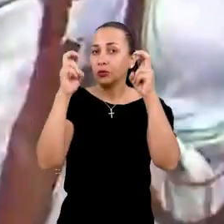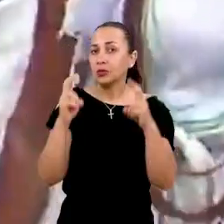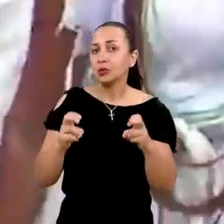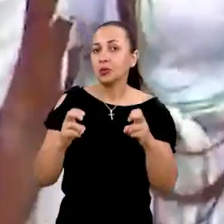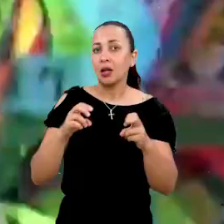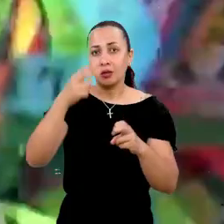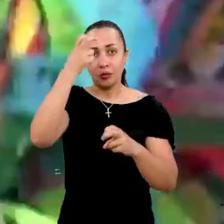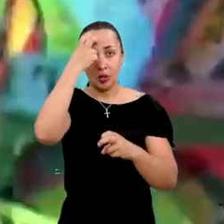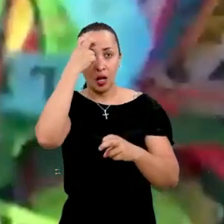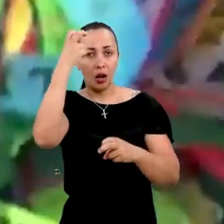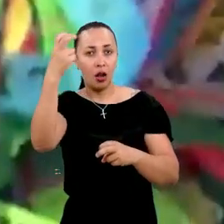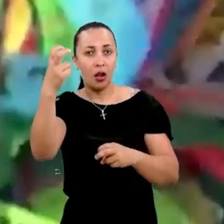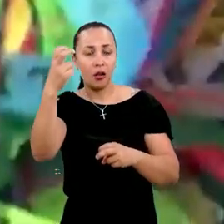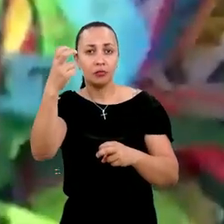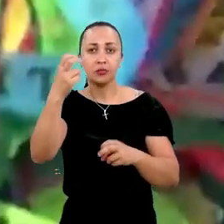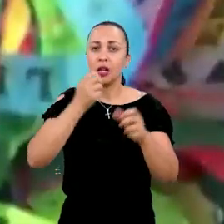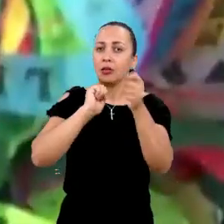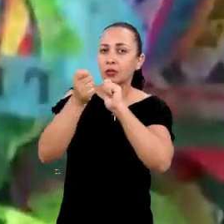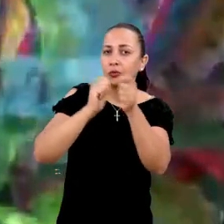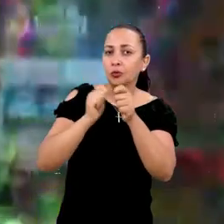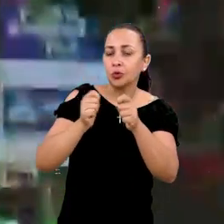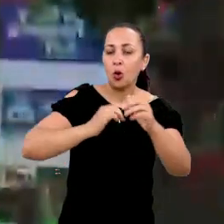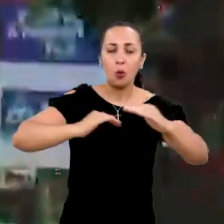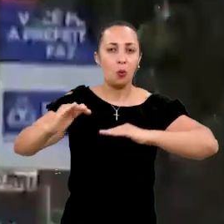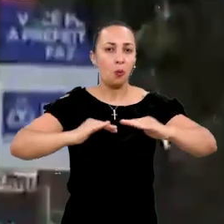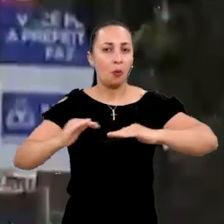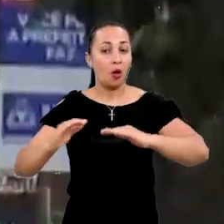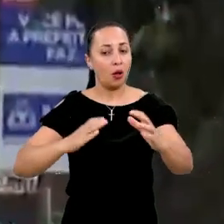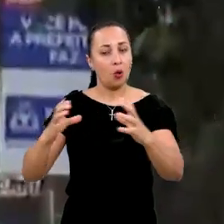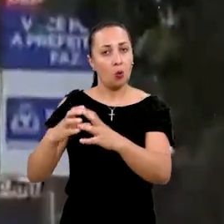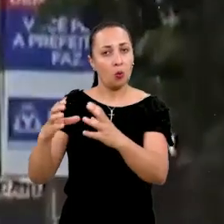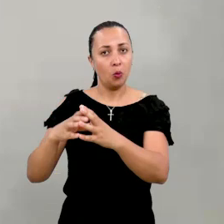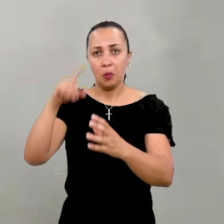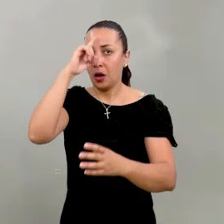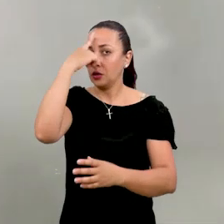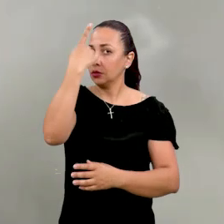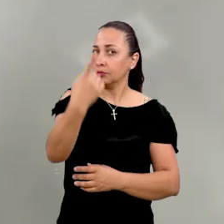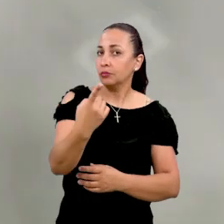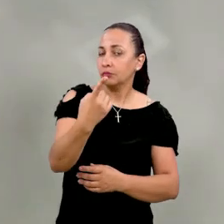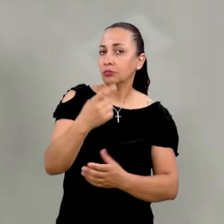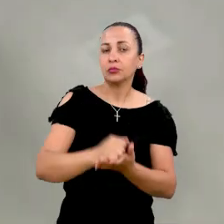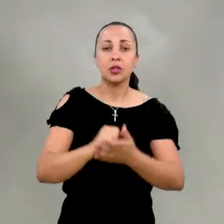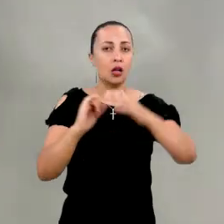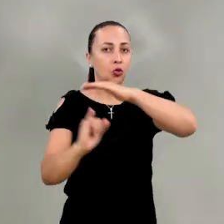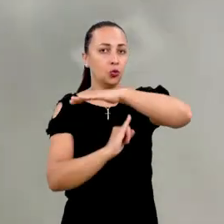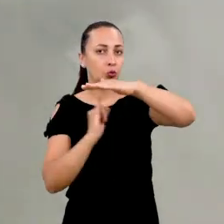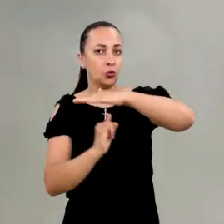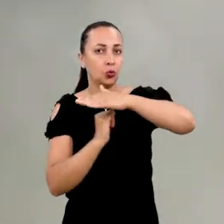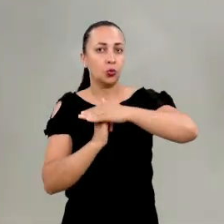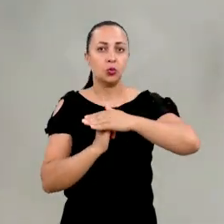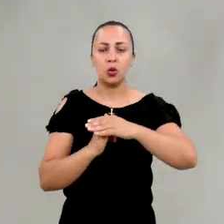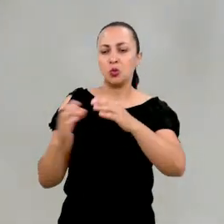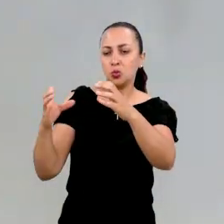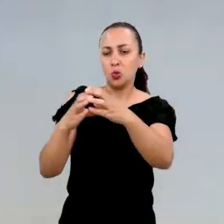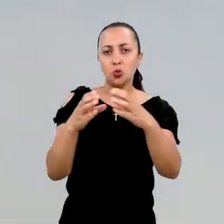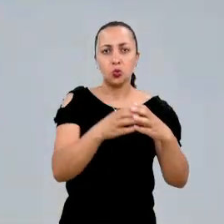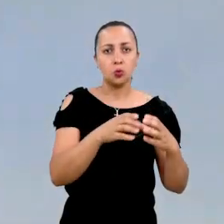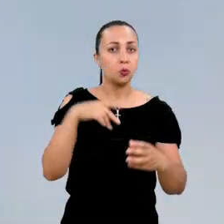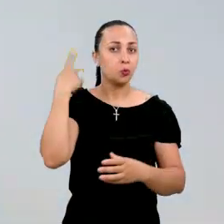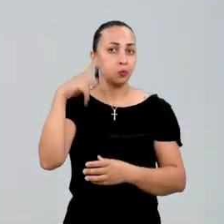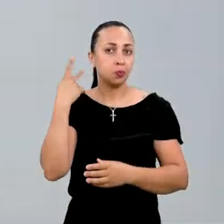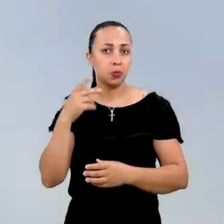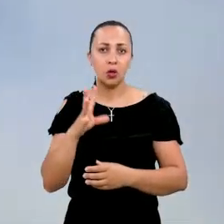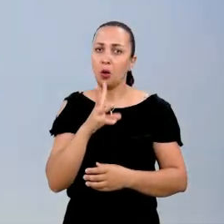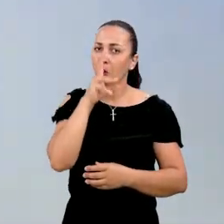como os intelectuais, a imprensa, os movimentos e os grupos, as ideias, as instituições, os